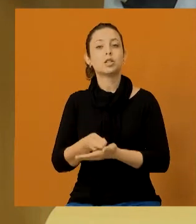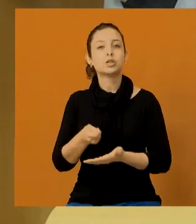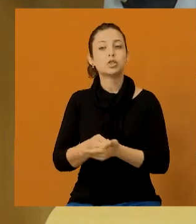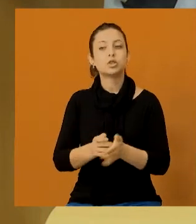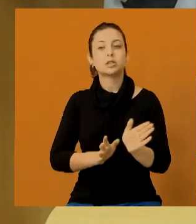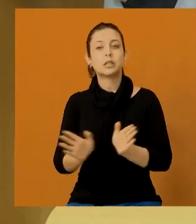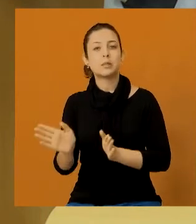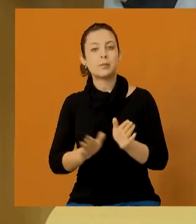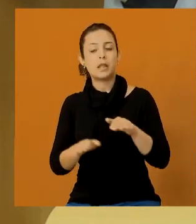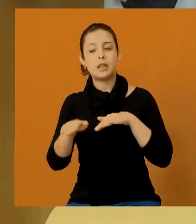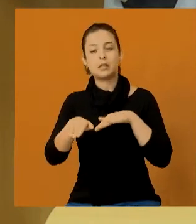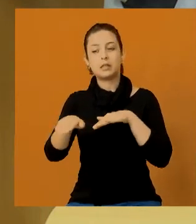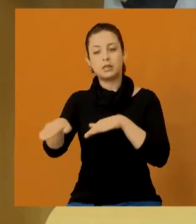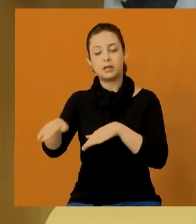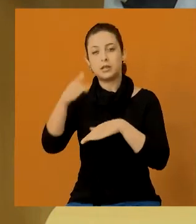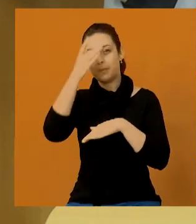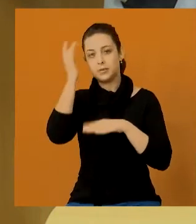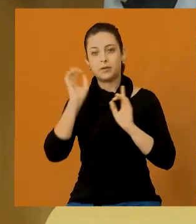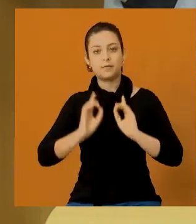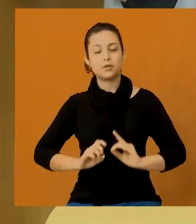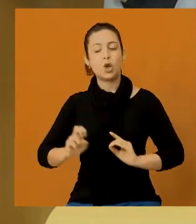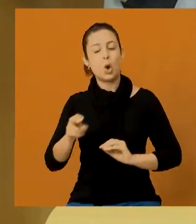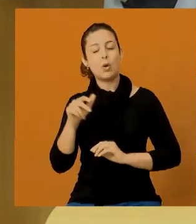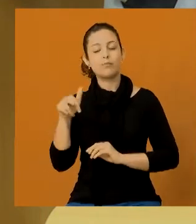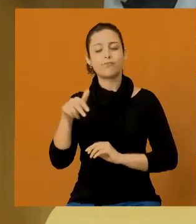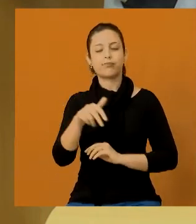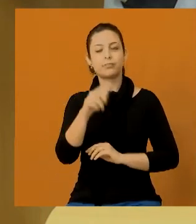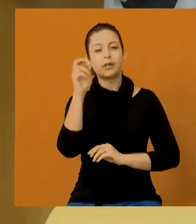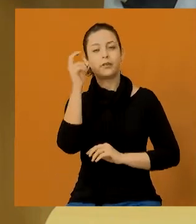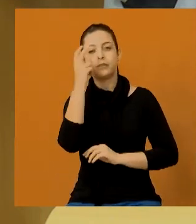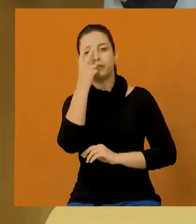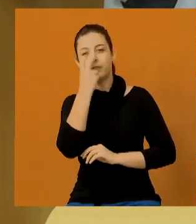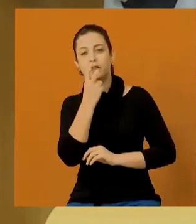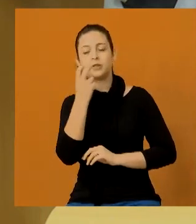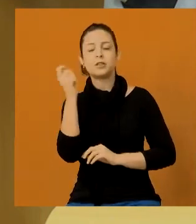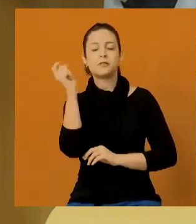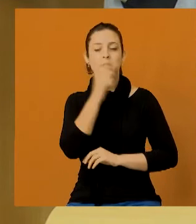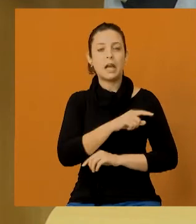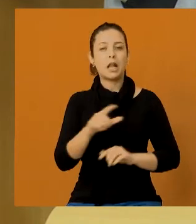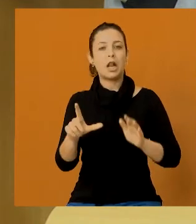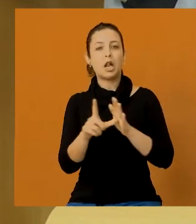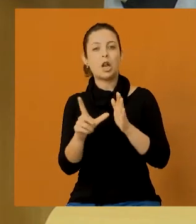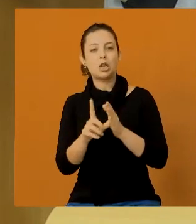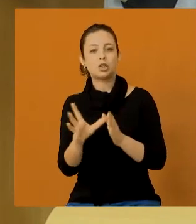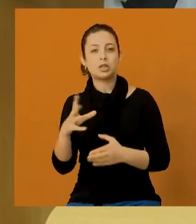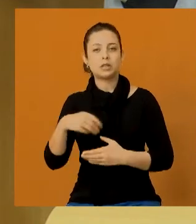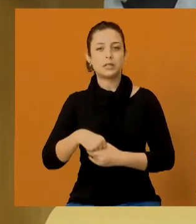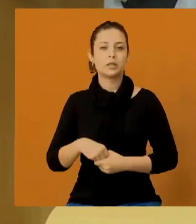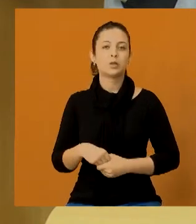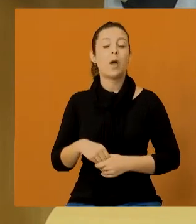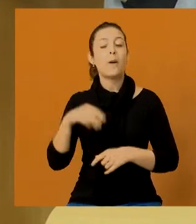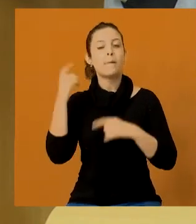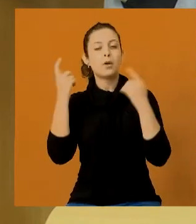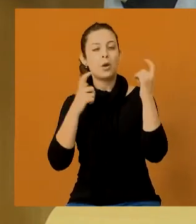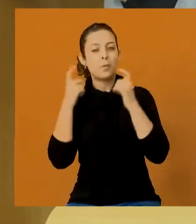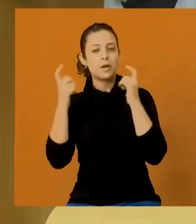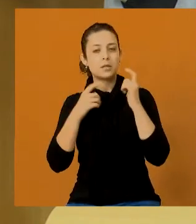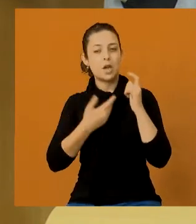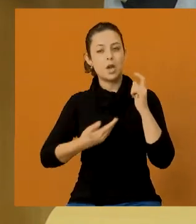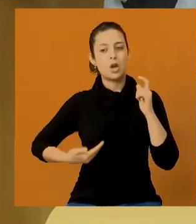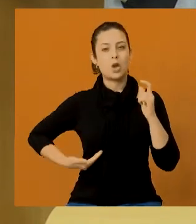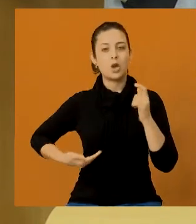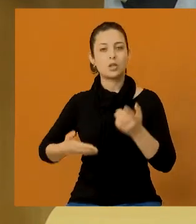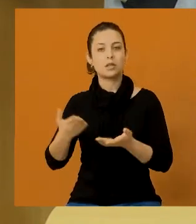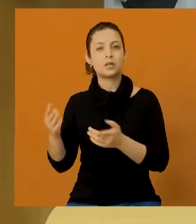trânsito de pessoas com deficiência ou mobilidade reduzida nos estabelecimentos comerciais de Jacareí, uma preocupação do poder